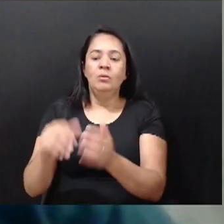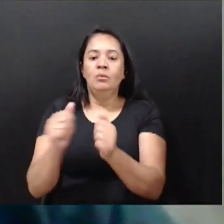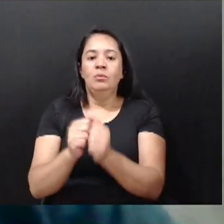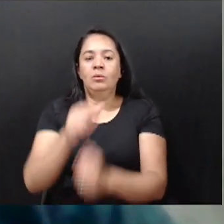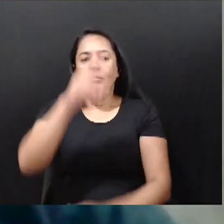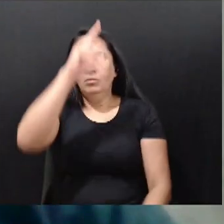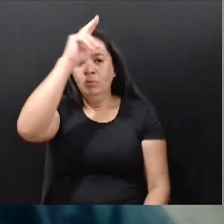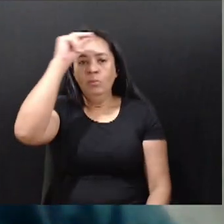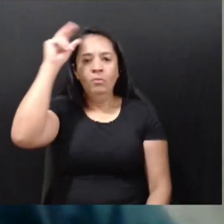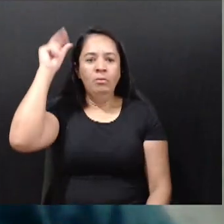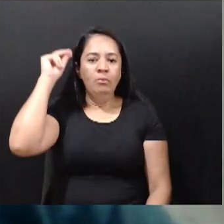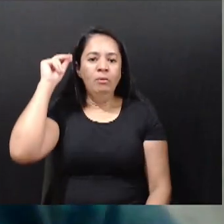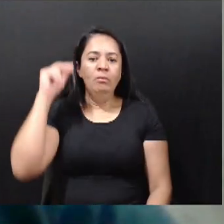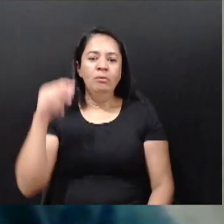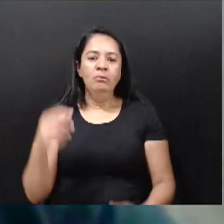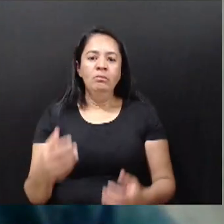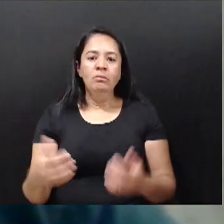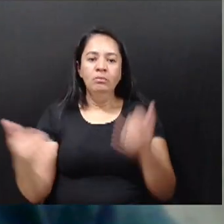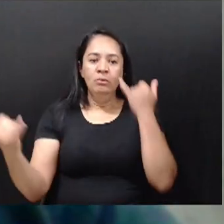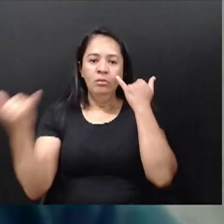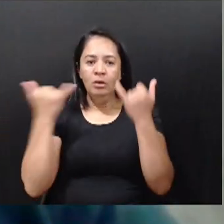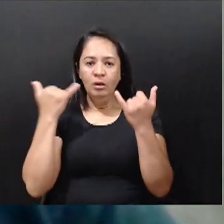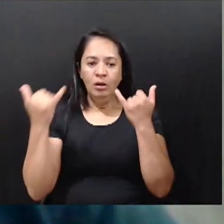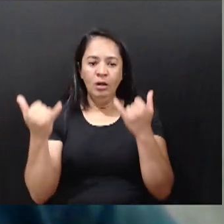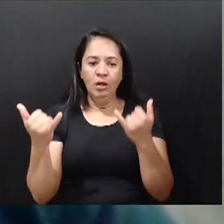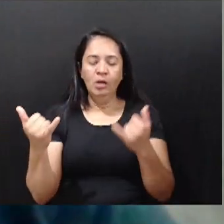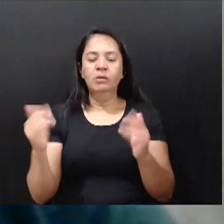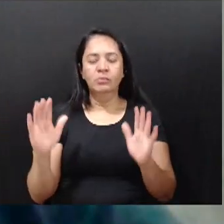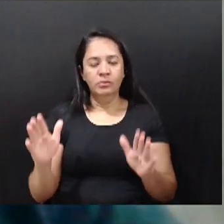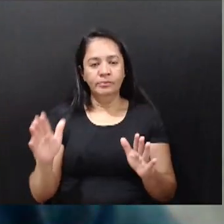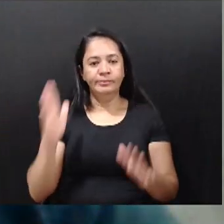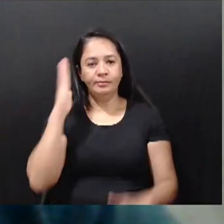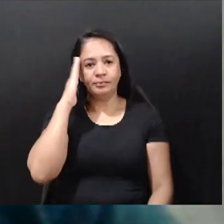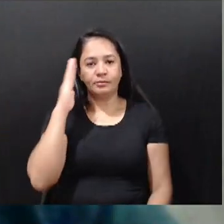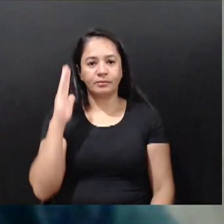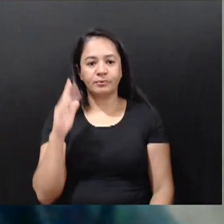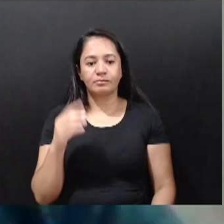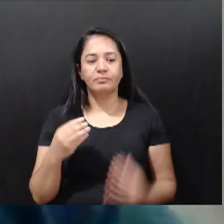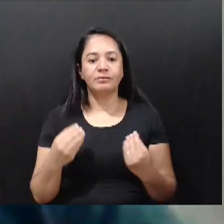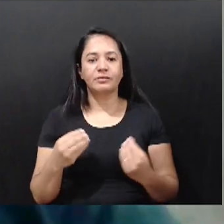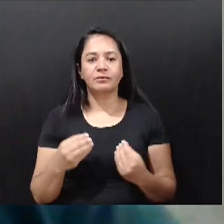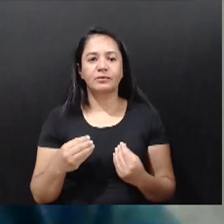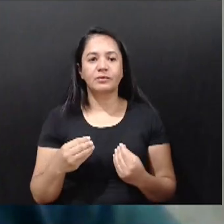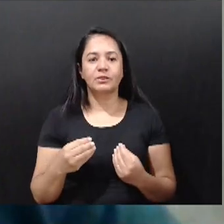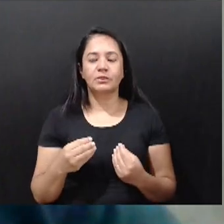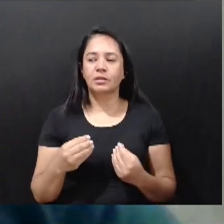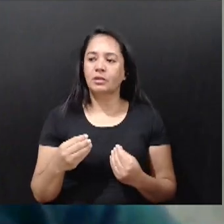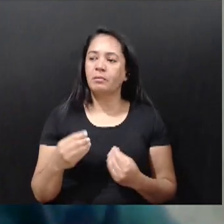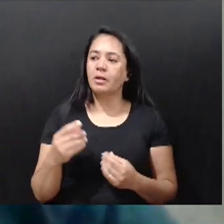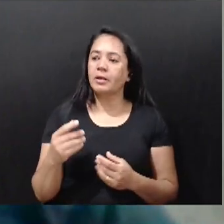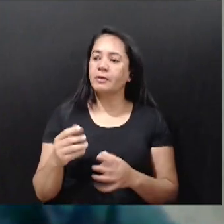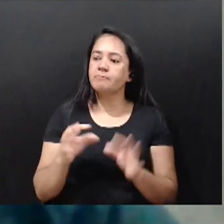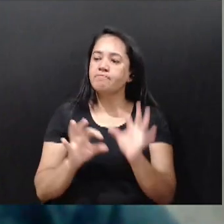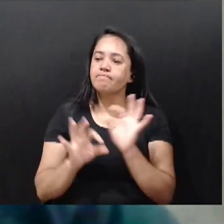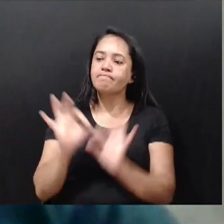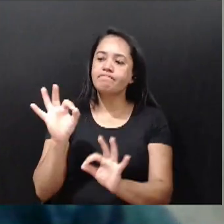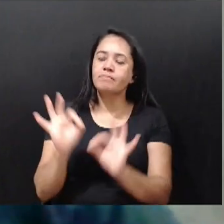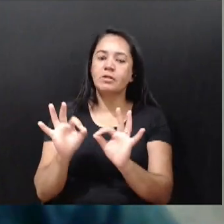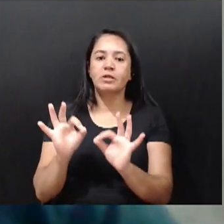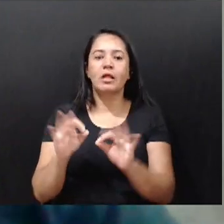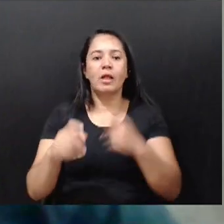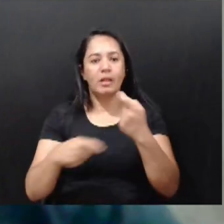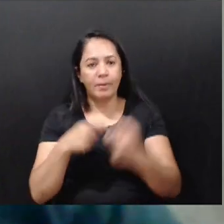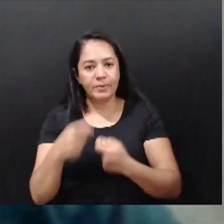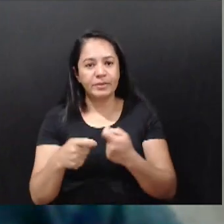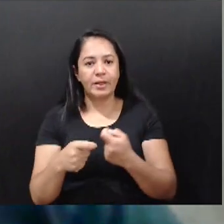vão estar recebendo essas informações para poder filtrar, né, e poder também fazer essa gerência desses dados que eles vão